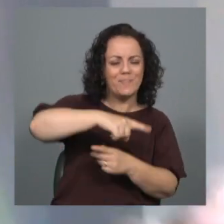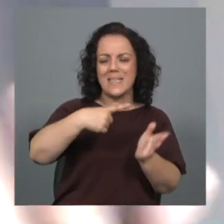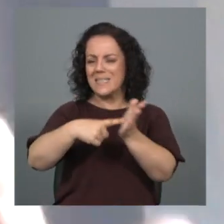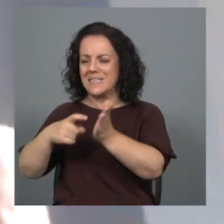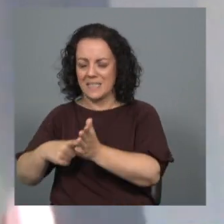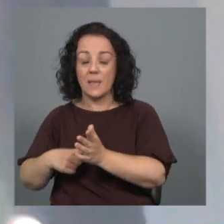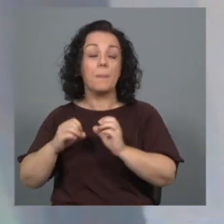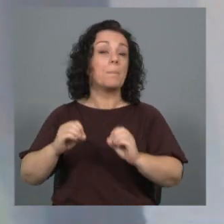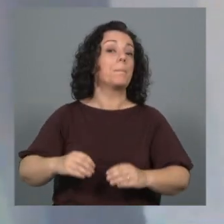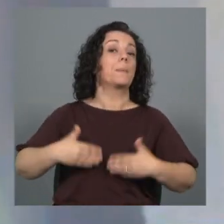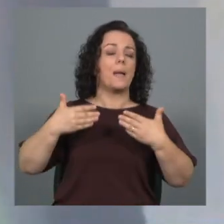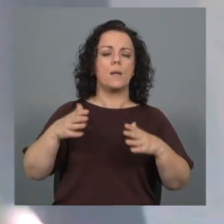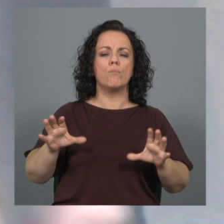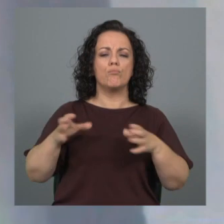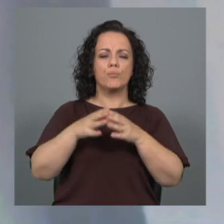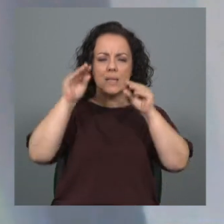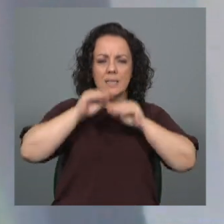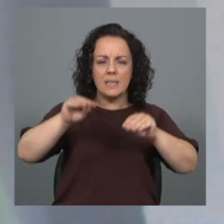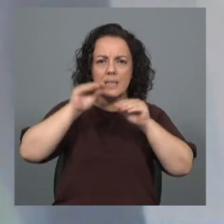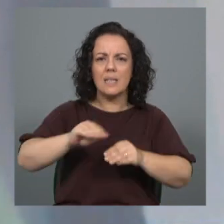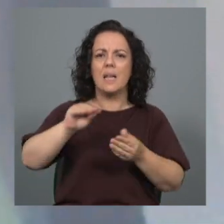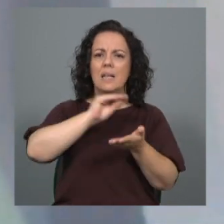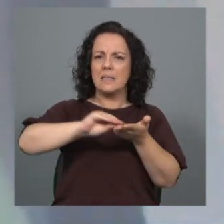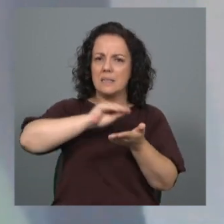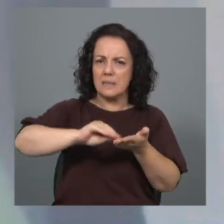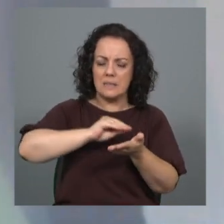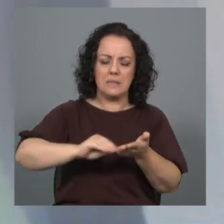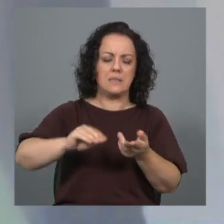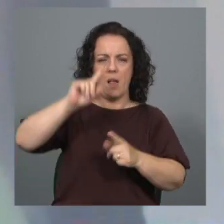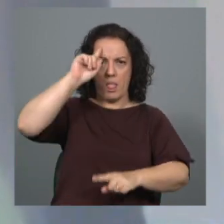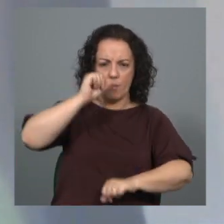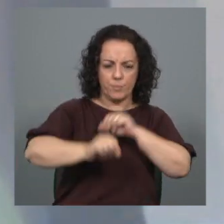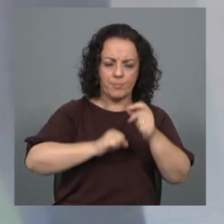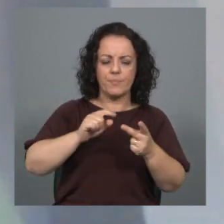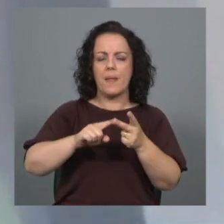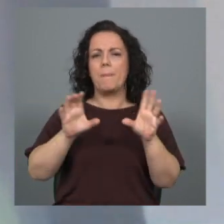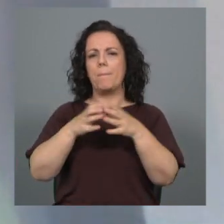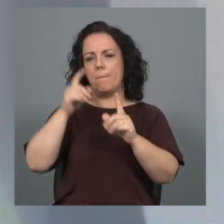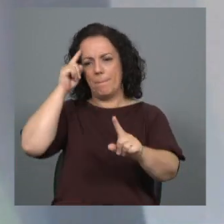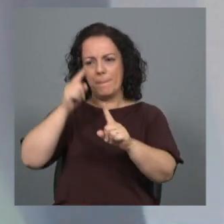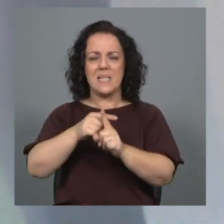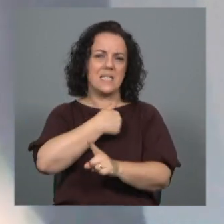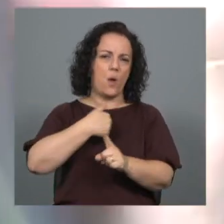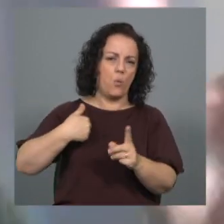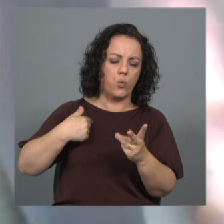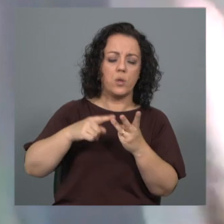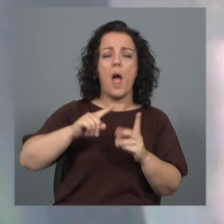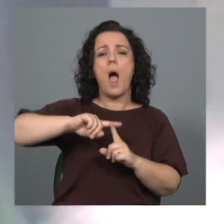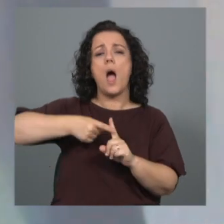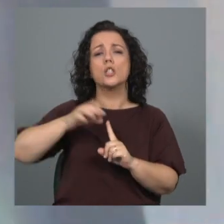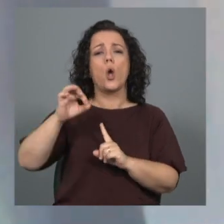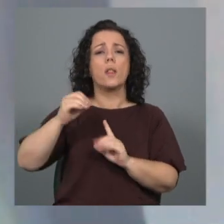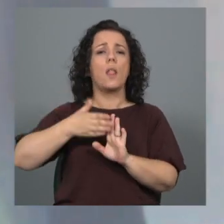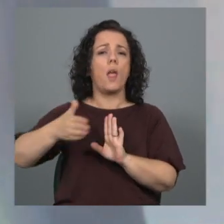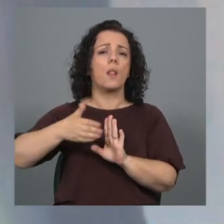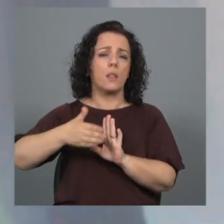as missões de literacia, as missões de saúde. Na década de 80 começou-se a falar muito das questões ambientais, que já, de facto, já vinham